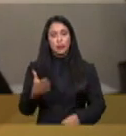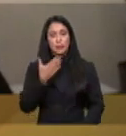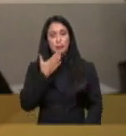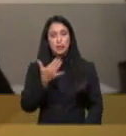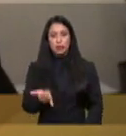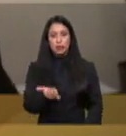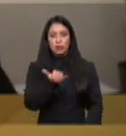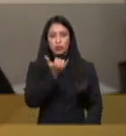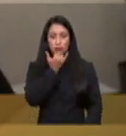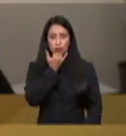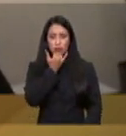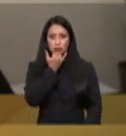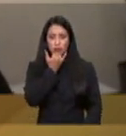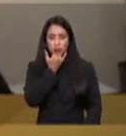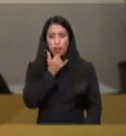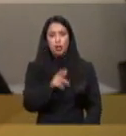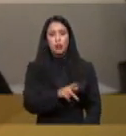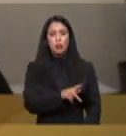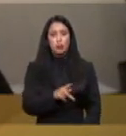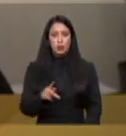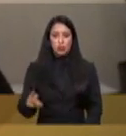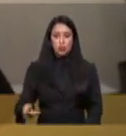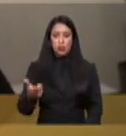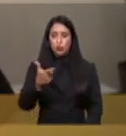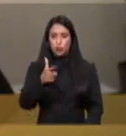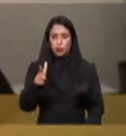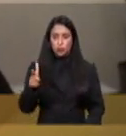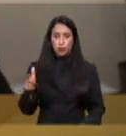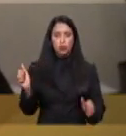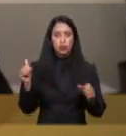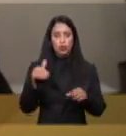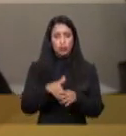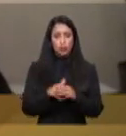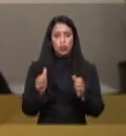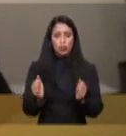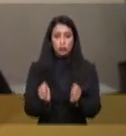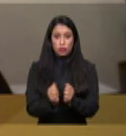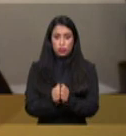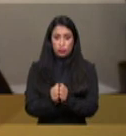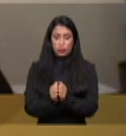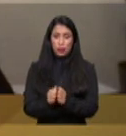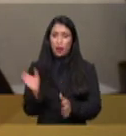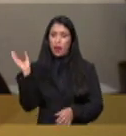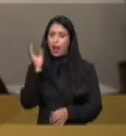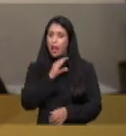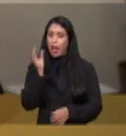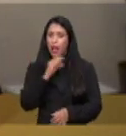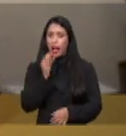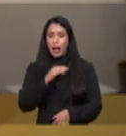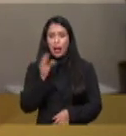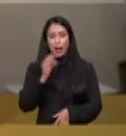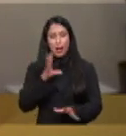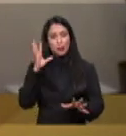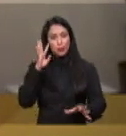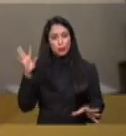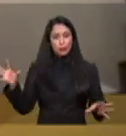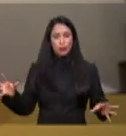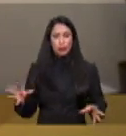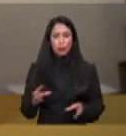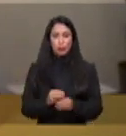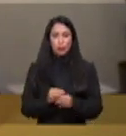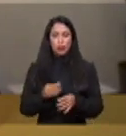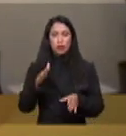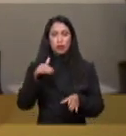peço vênia a vossa excelência, àqueles que o acompanharam, e com essas brevíssimas considerações,